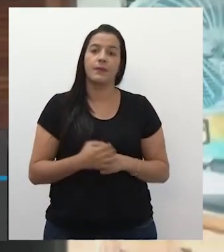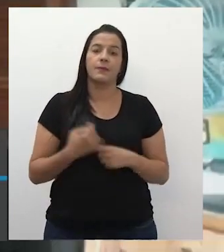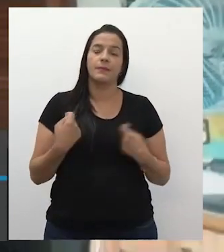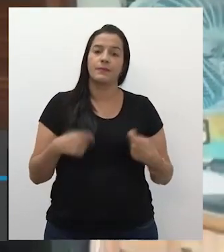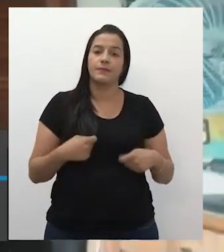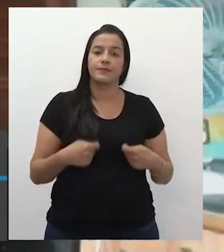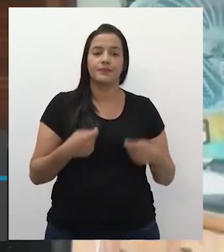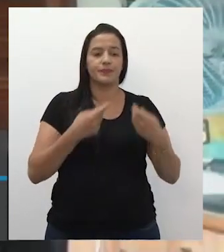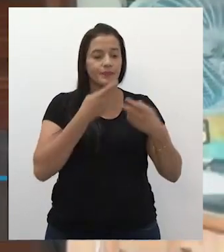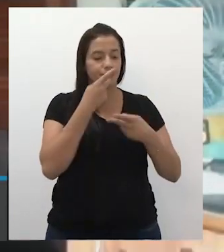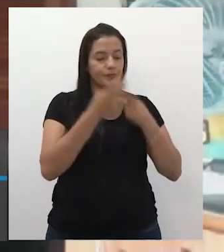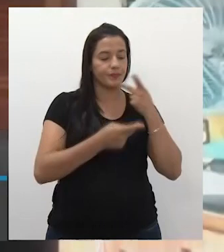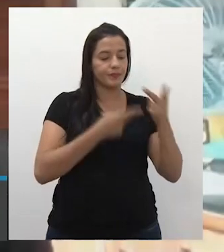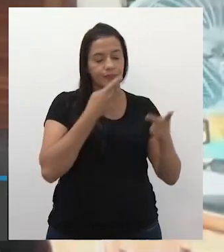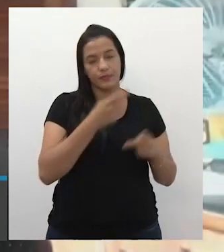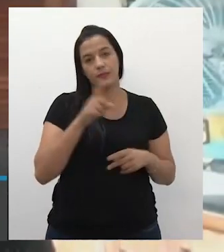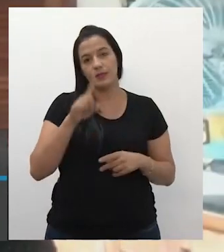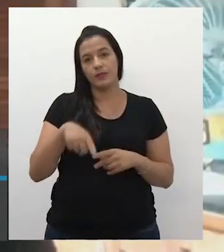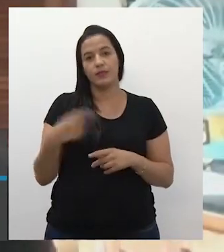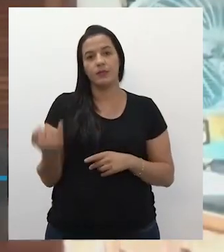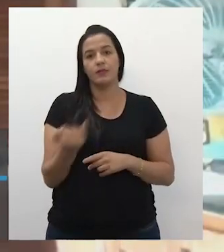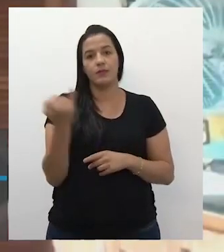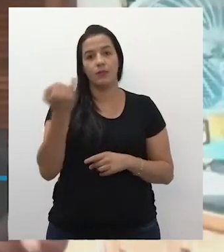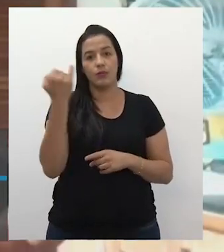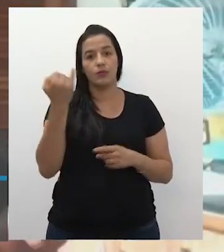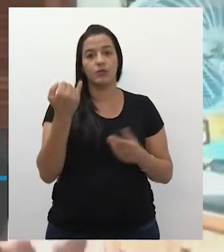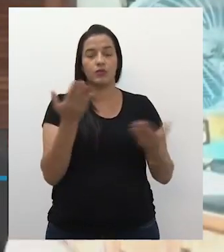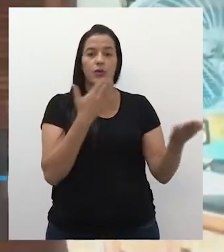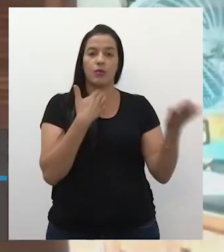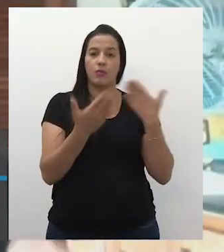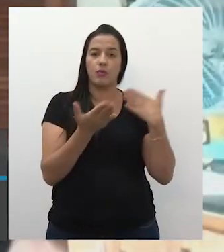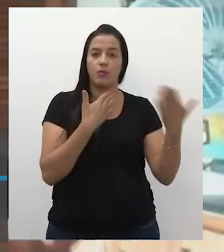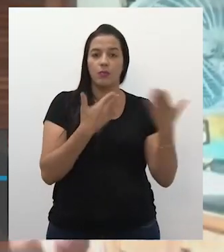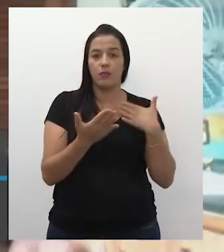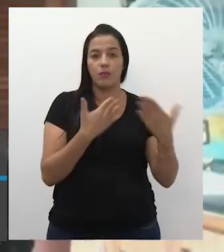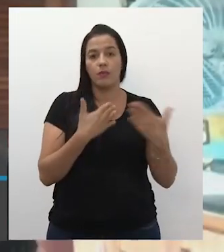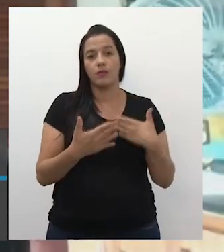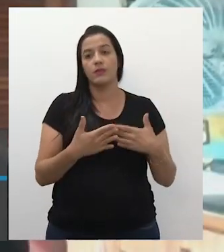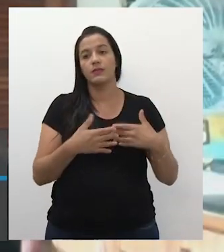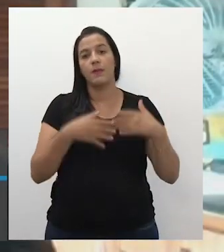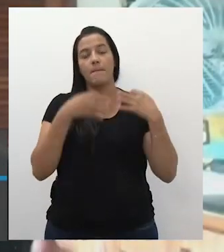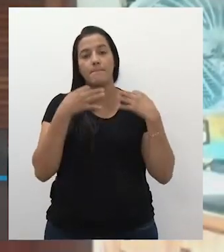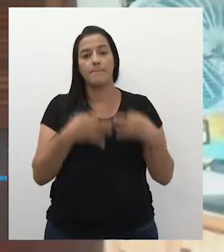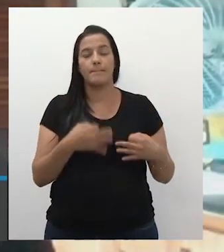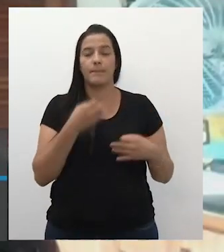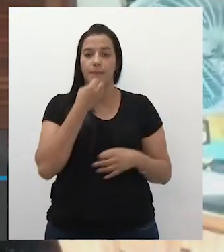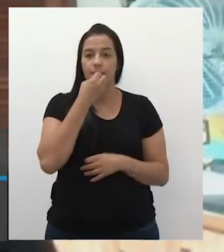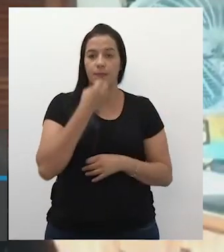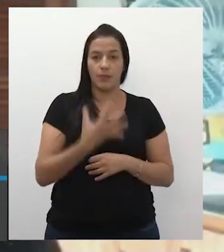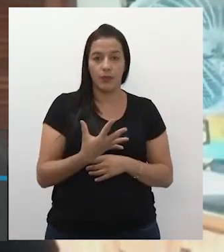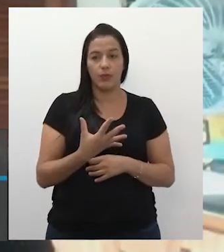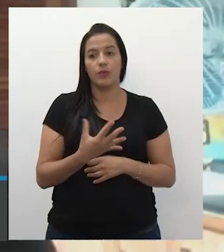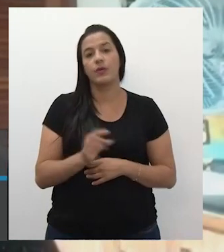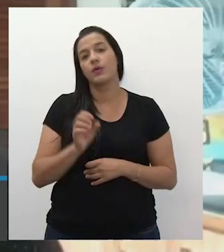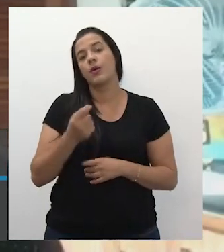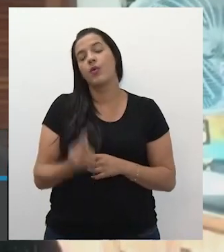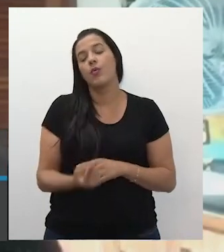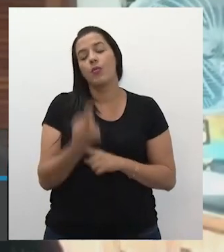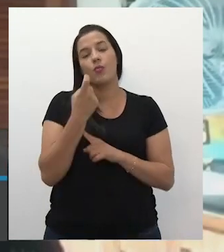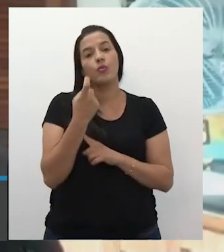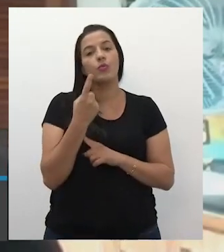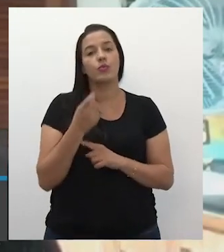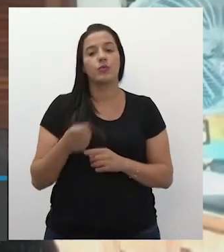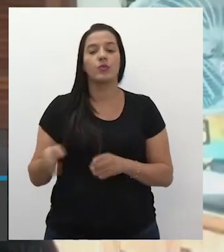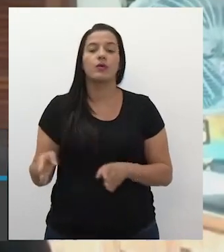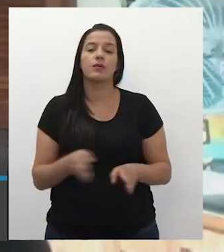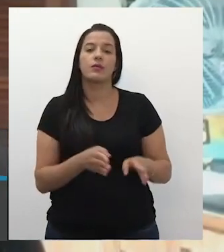isso porque isso é fundamental. O diálogo bem construído é o único caminho para a